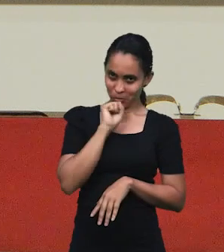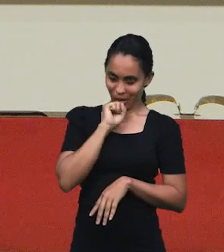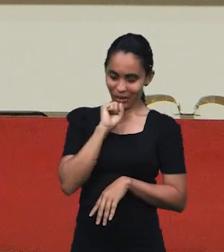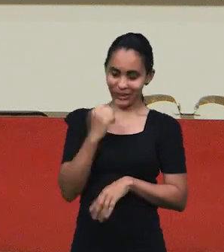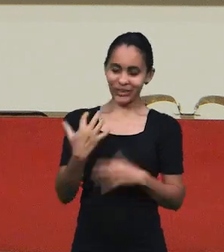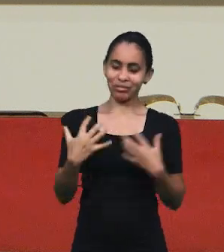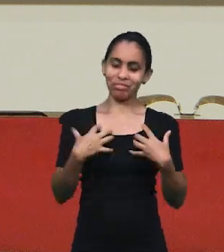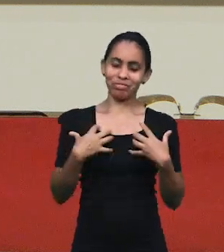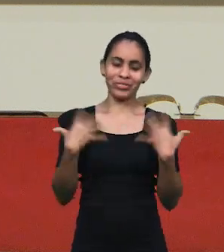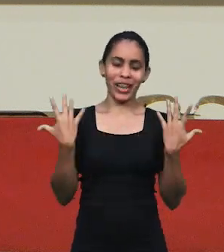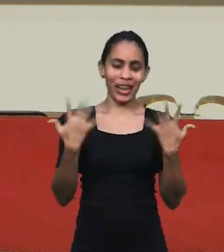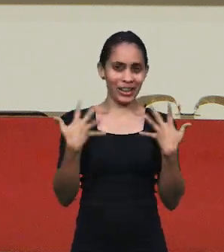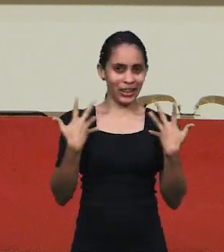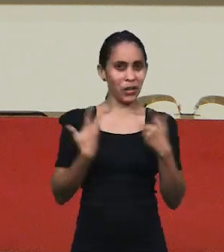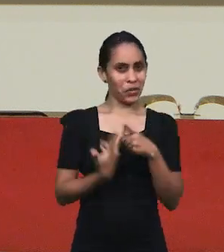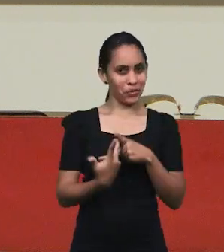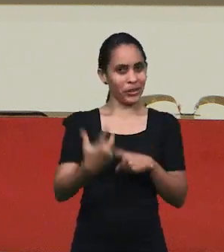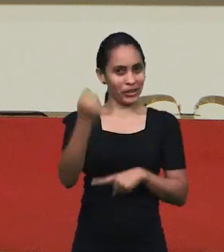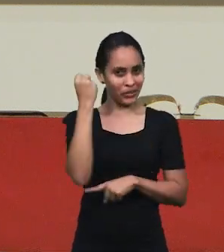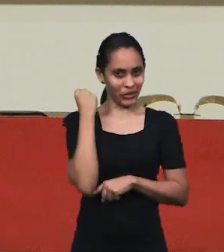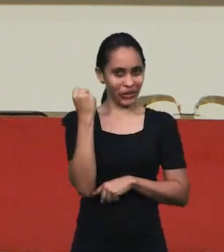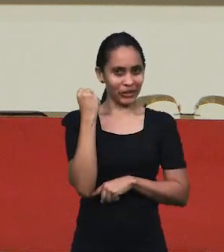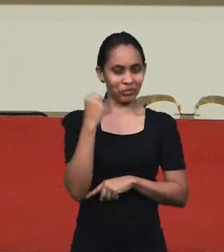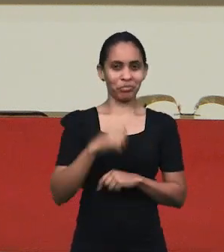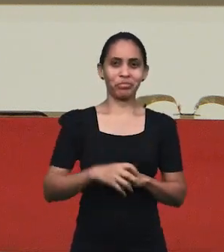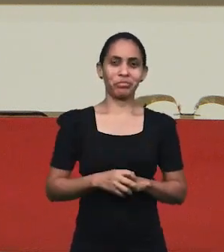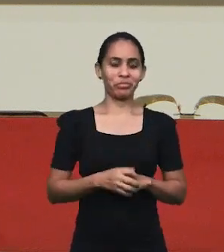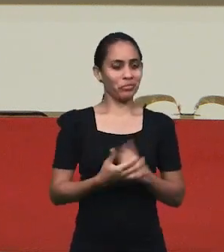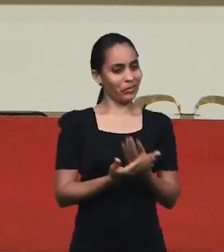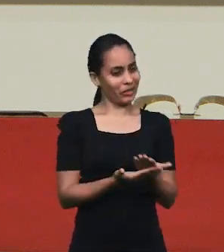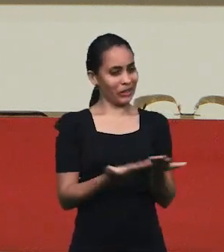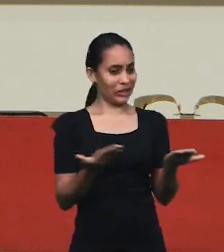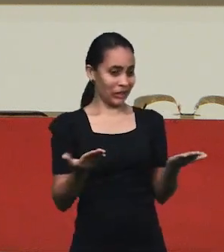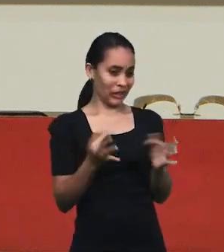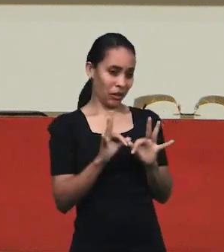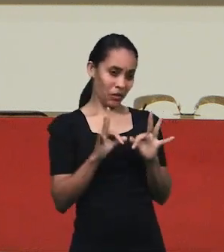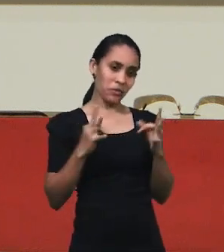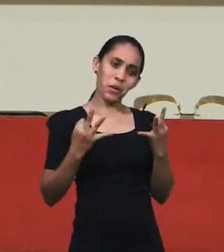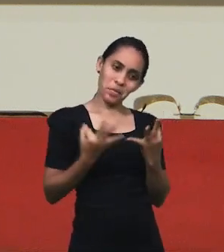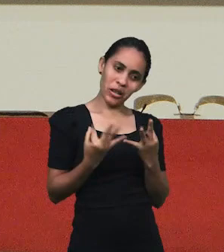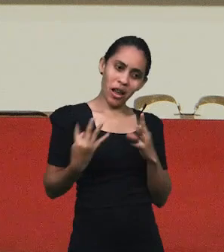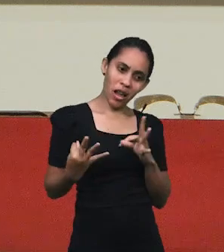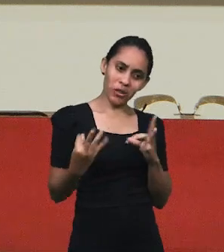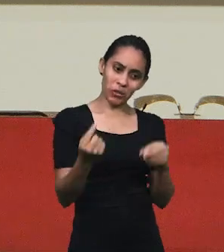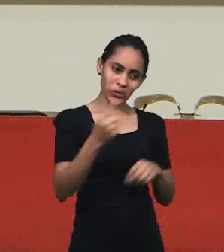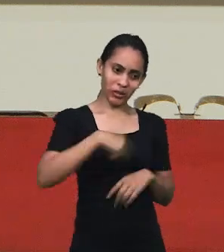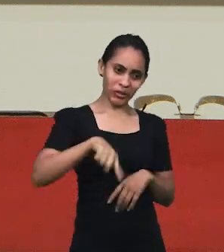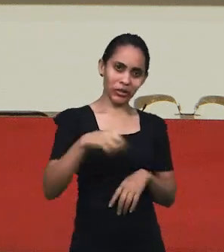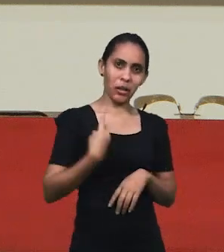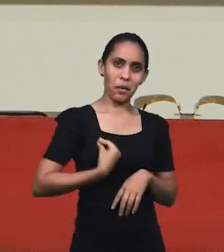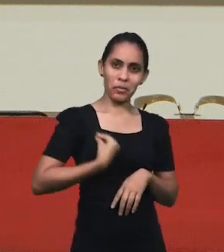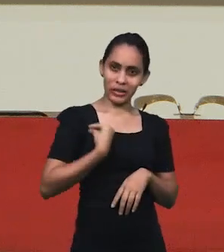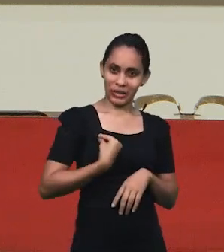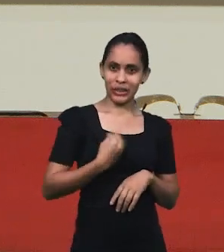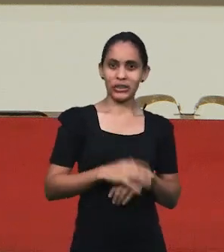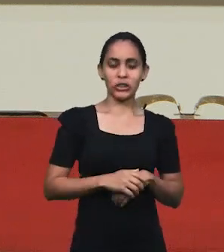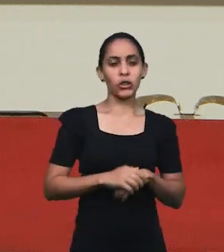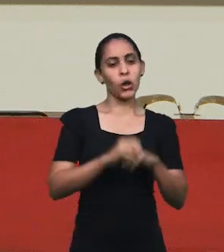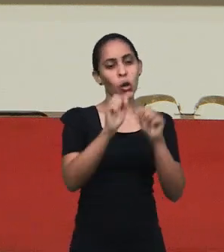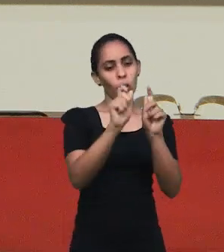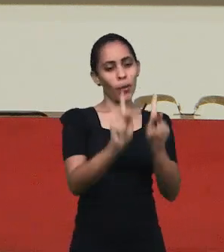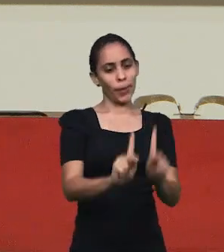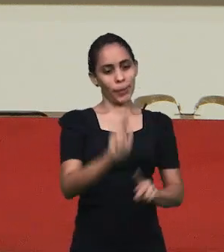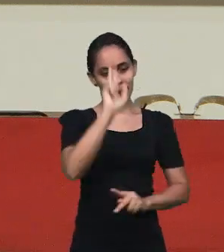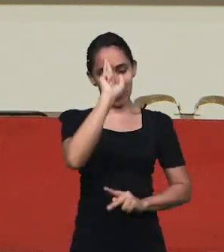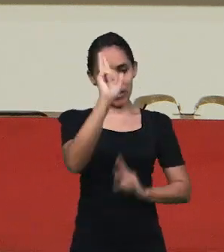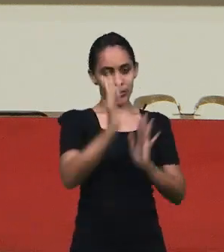Saudar os familiares e a todos que estão conosco, com a paz do Senhor Jesus. Nós estamos tendo aqui um